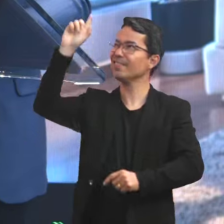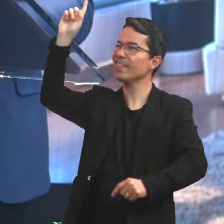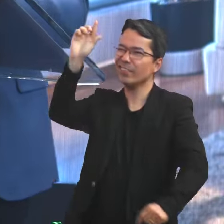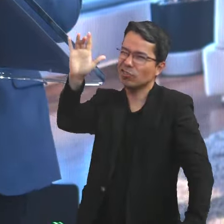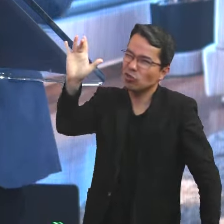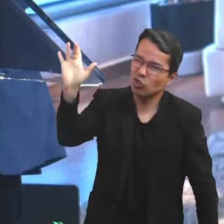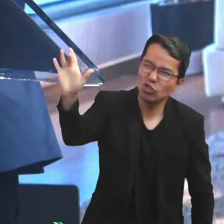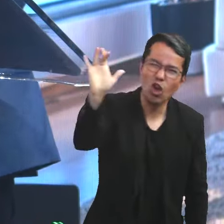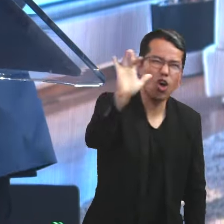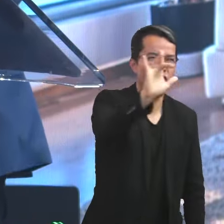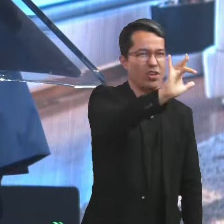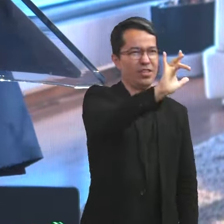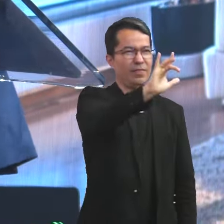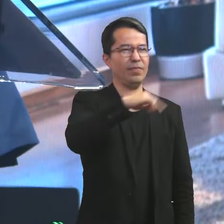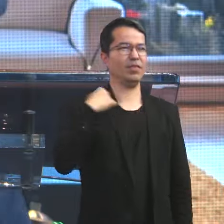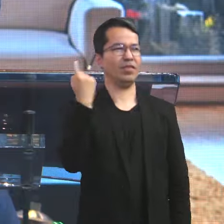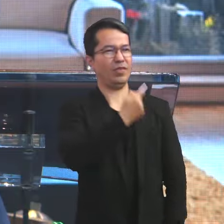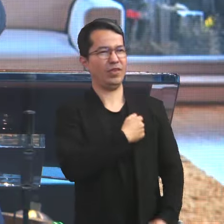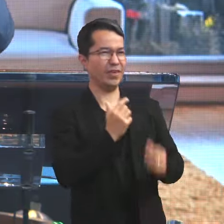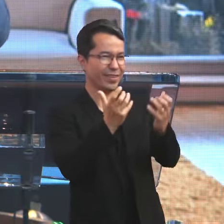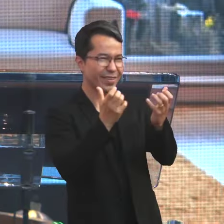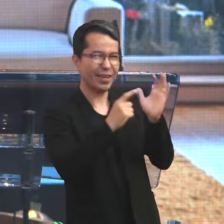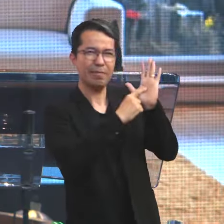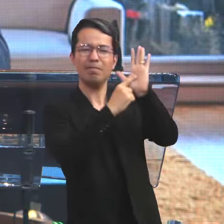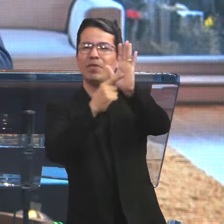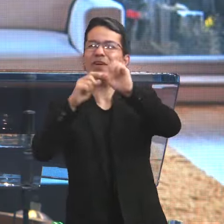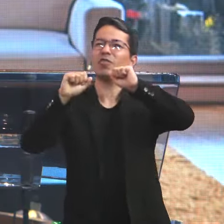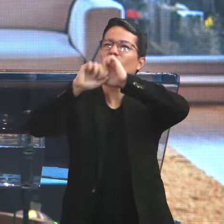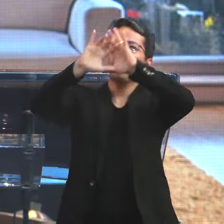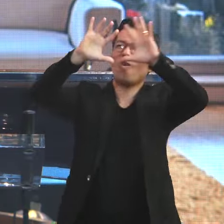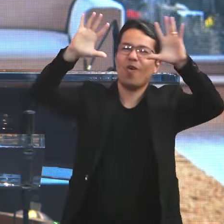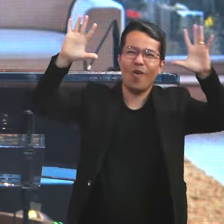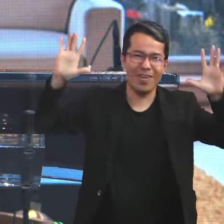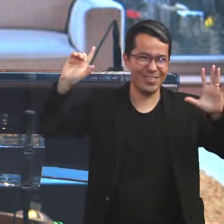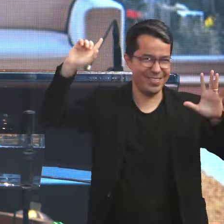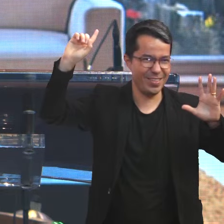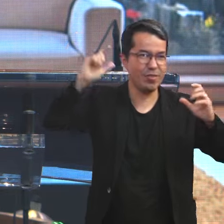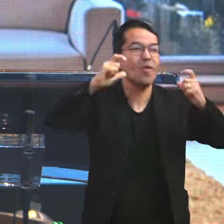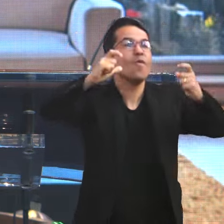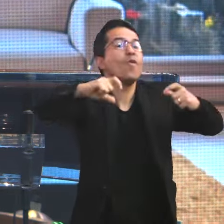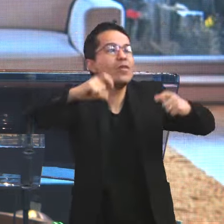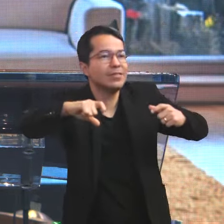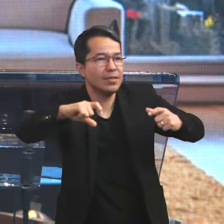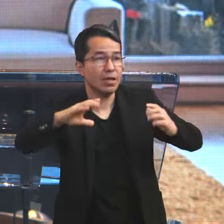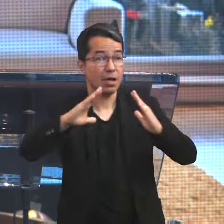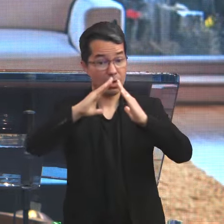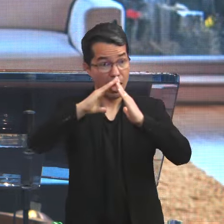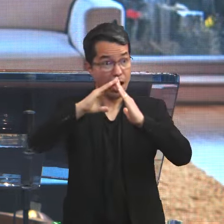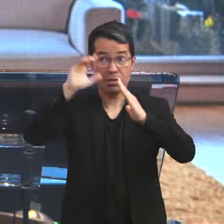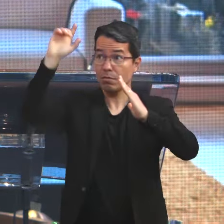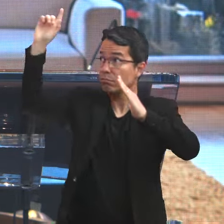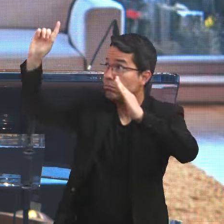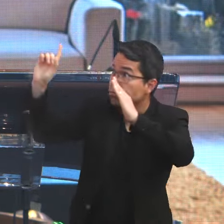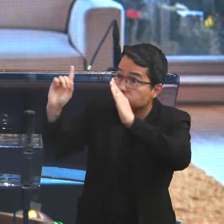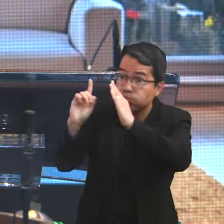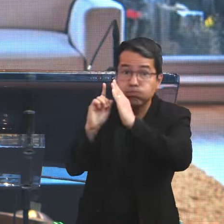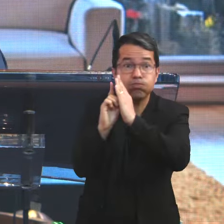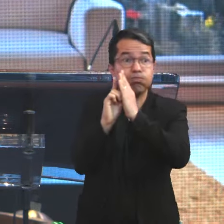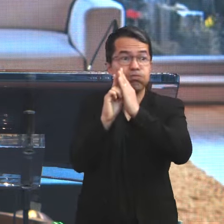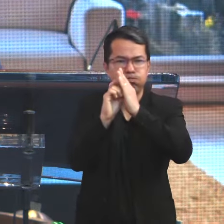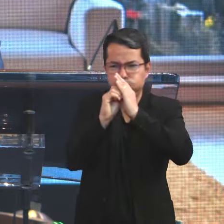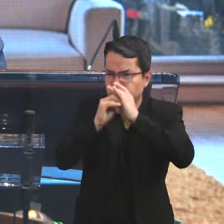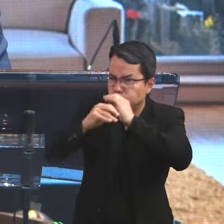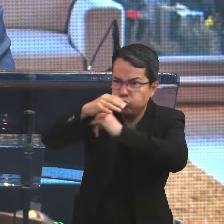trata esse movimento levarmos a glória de Deus para dentro das casas e cuidarmos bem da igreja que tá crescendo eu não